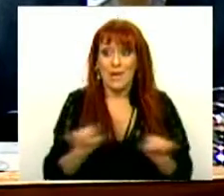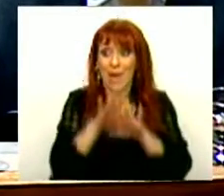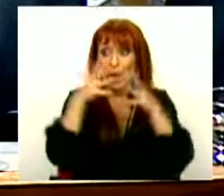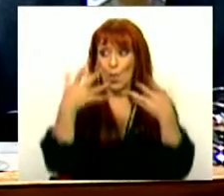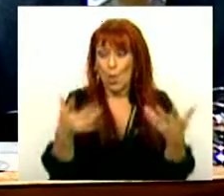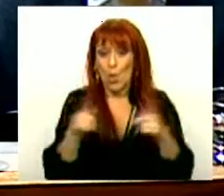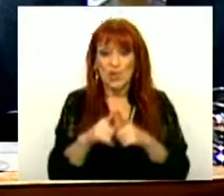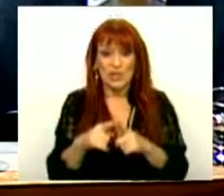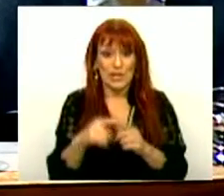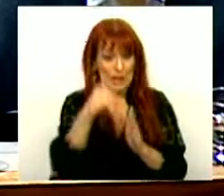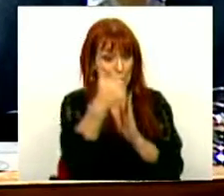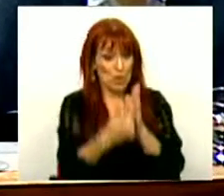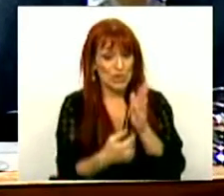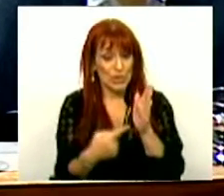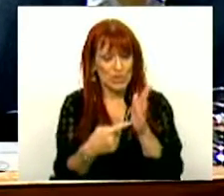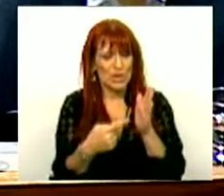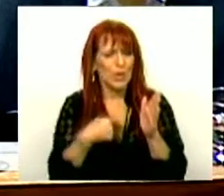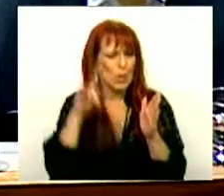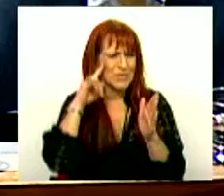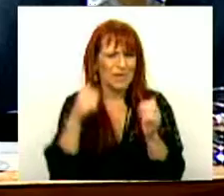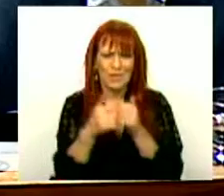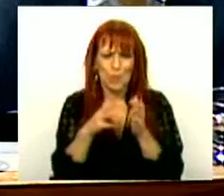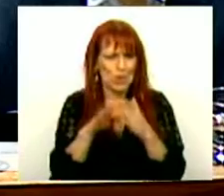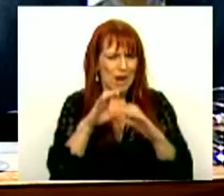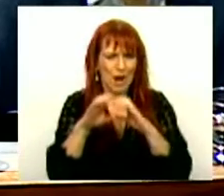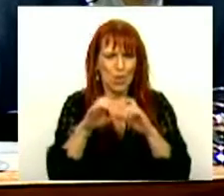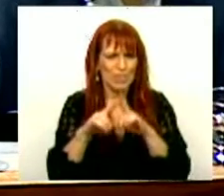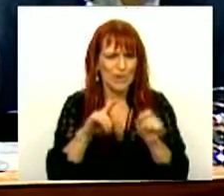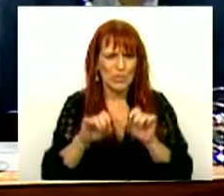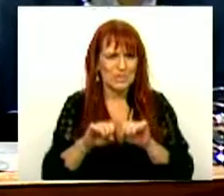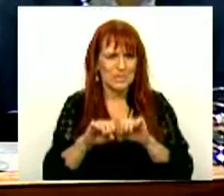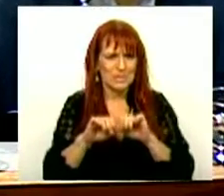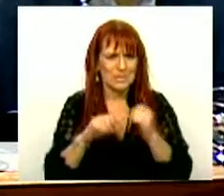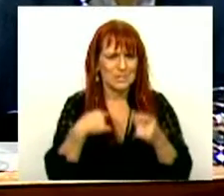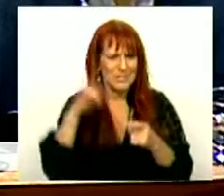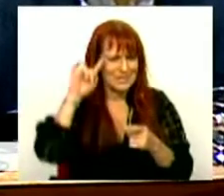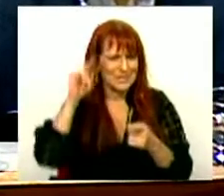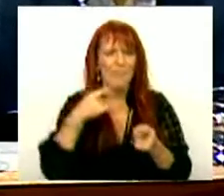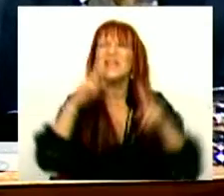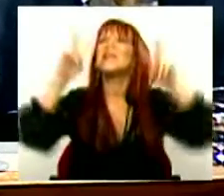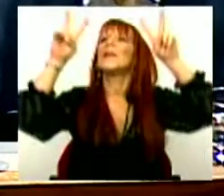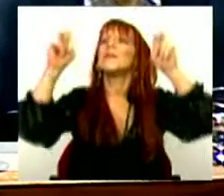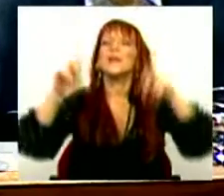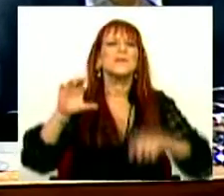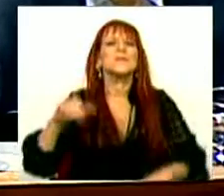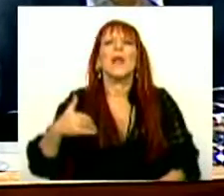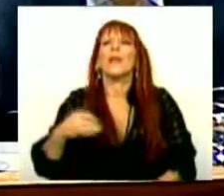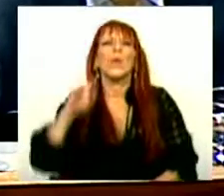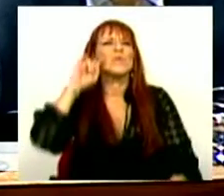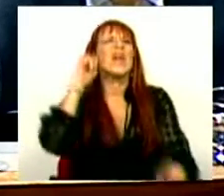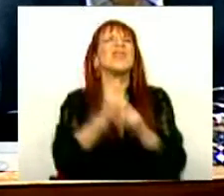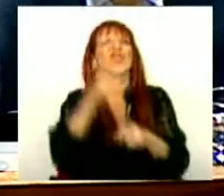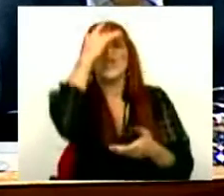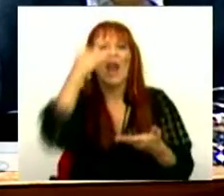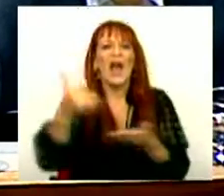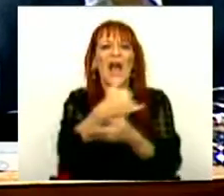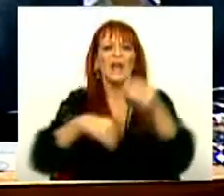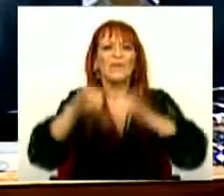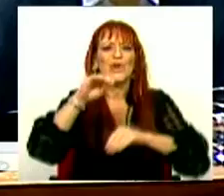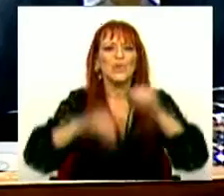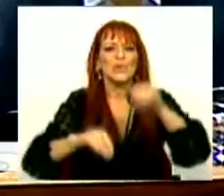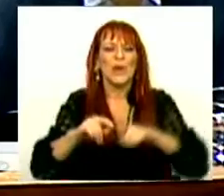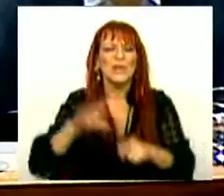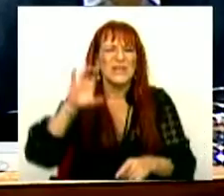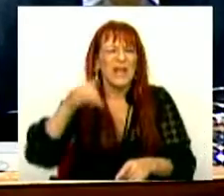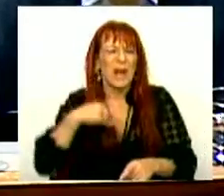hoje a Constituição, eu sei que nem toda a comunicação sabe disso e, portanto, dizem títulos, CDS exige referendo, CDS não precisa